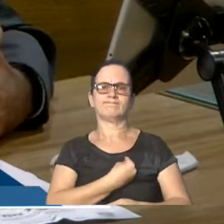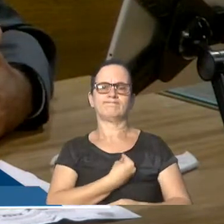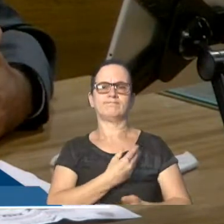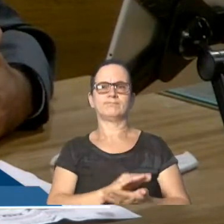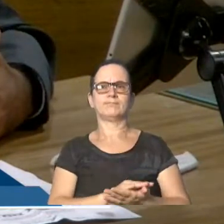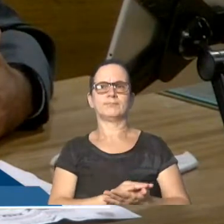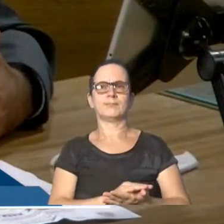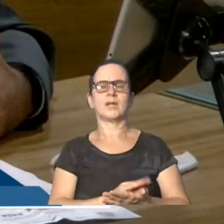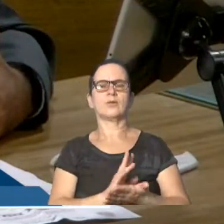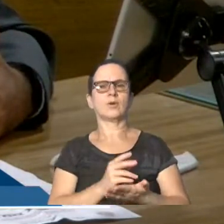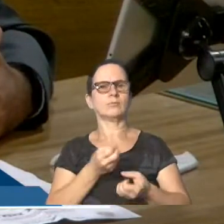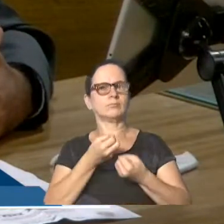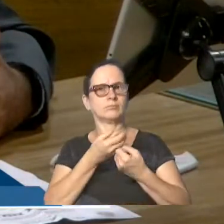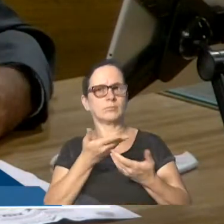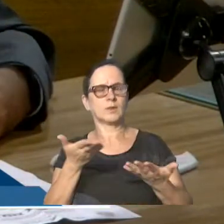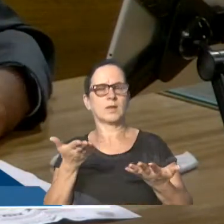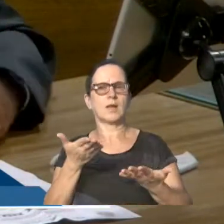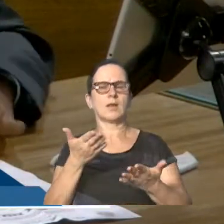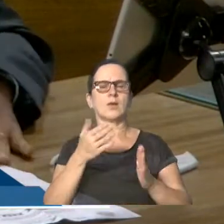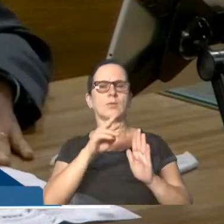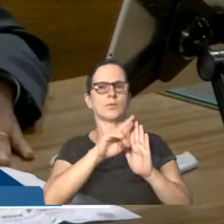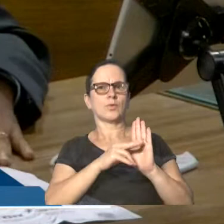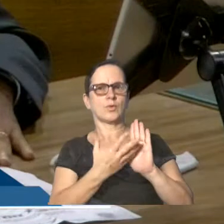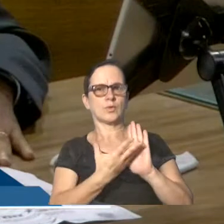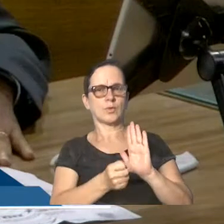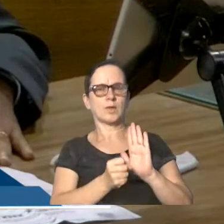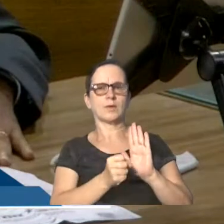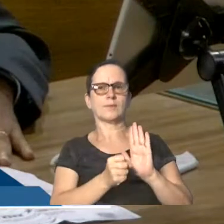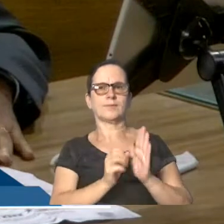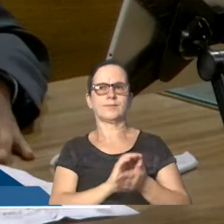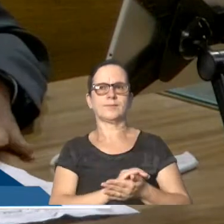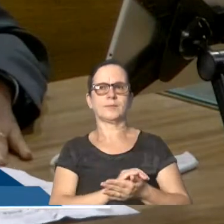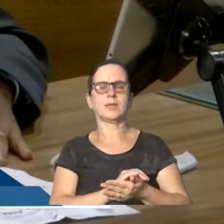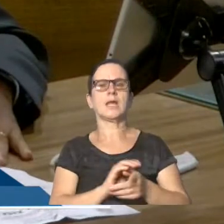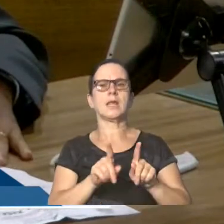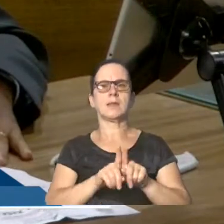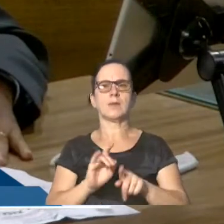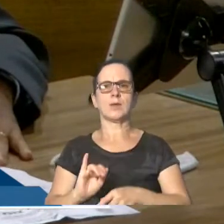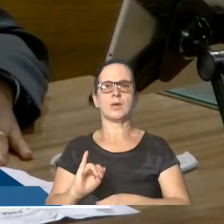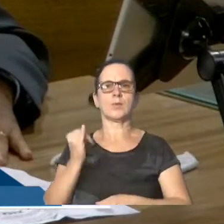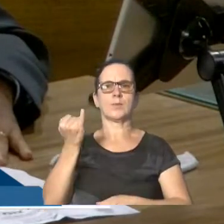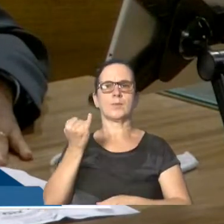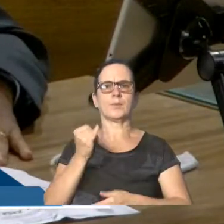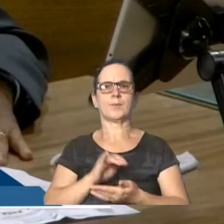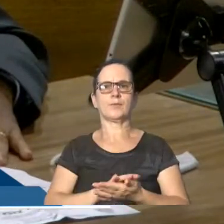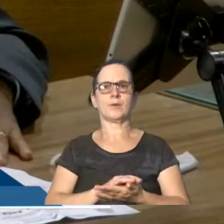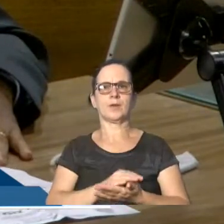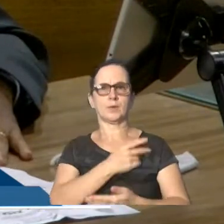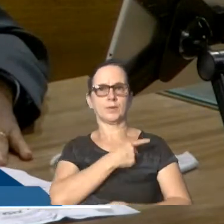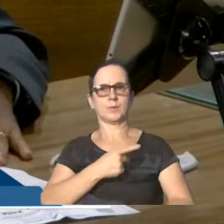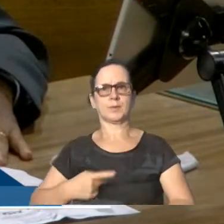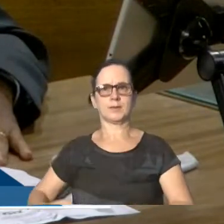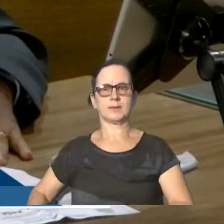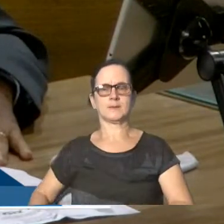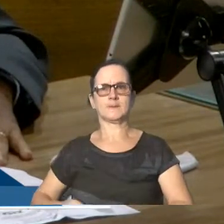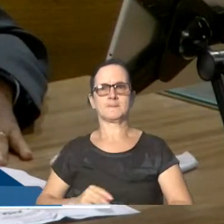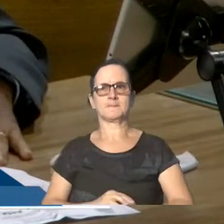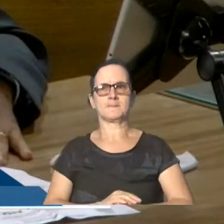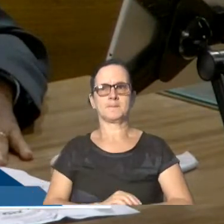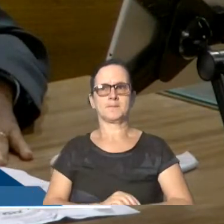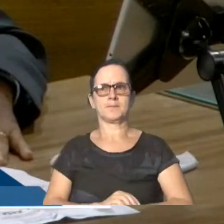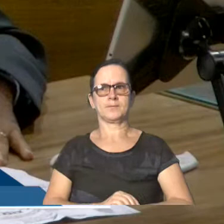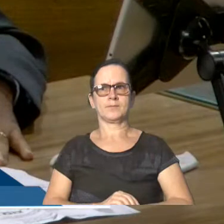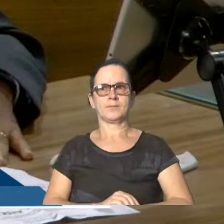Essa é a minha fala que eu deixo aqui, o meu parecer favorável ao seu requerimento. E aproveitando já o ensejo aqui, o presidente da Câmara, Ricardo de